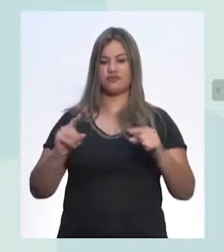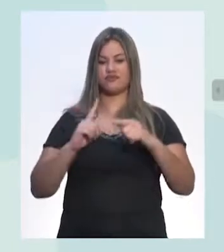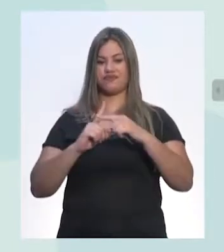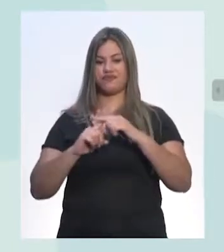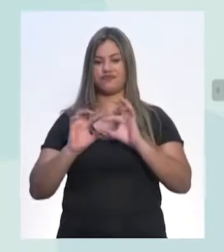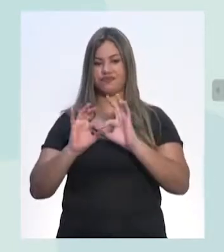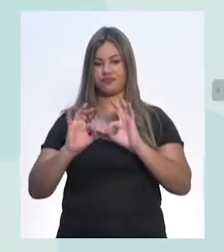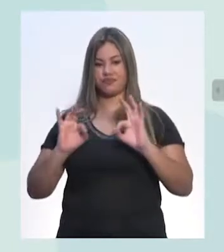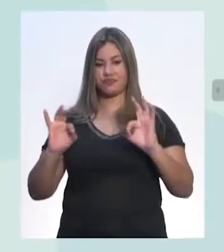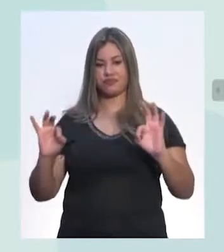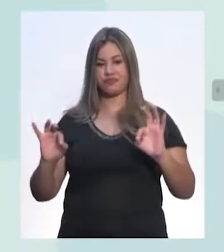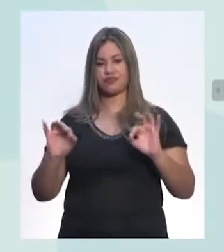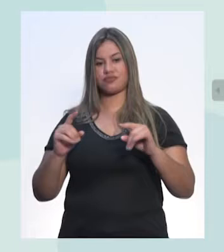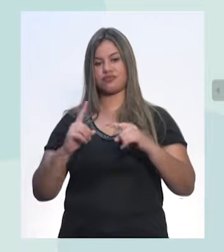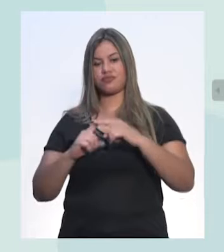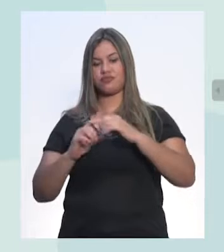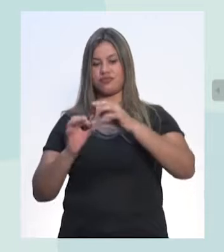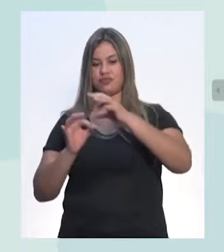comprimento,